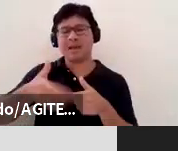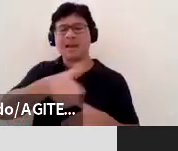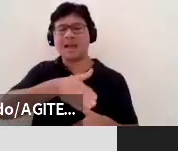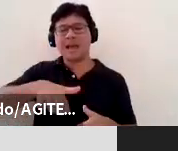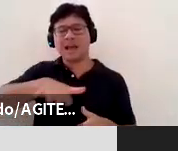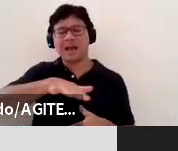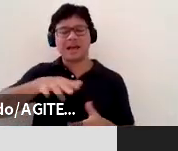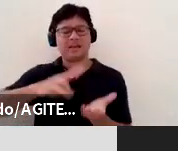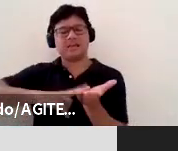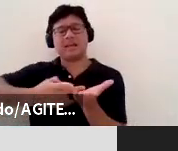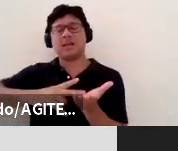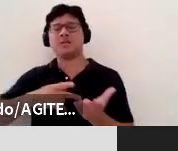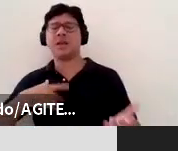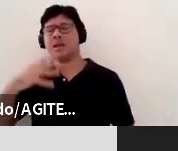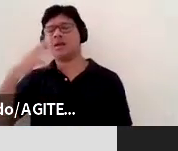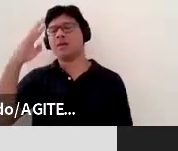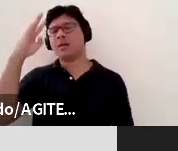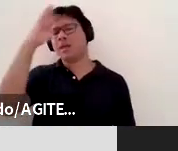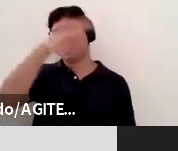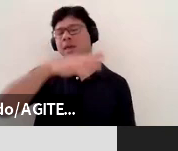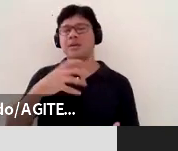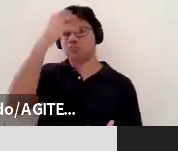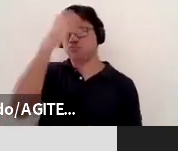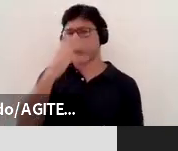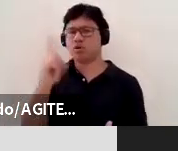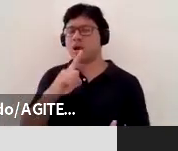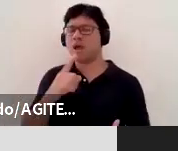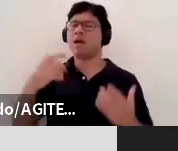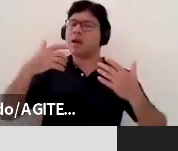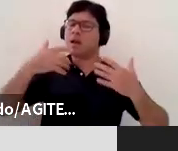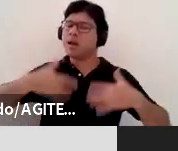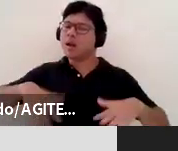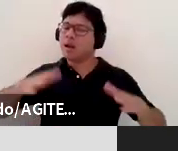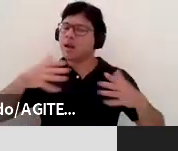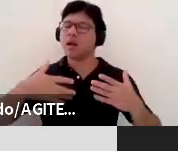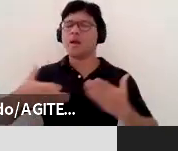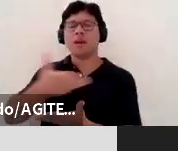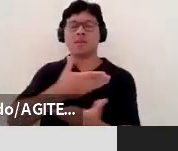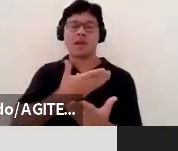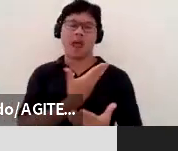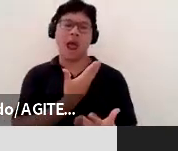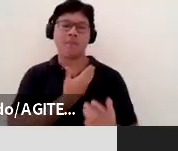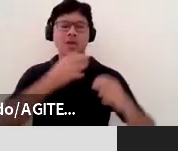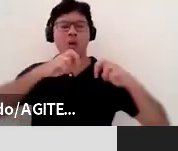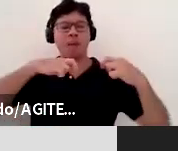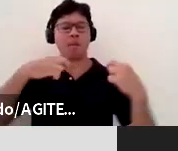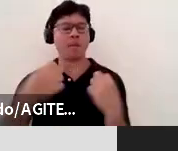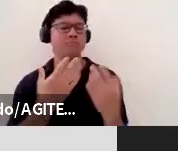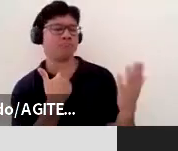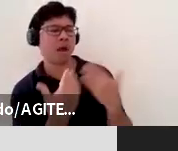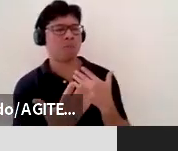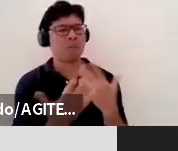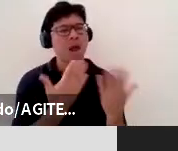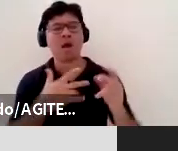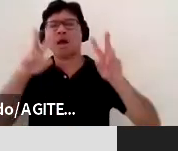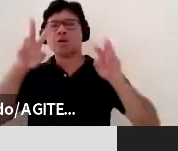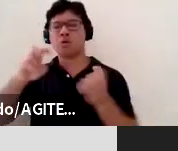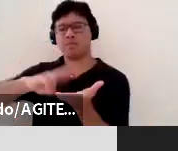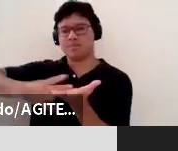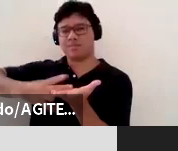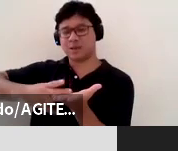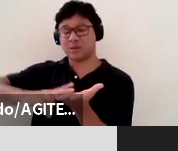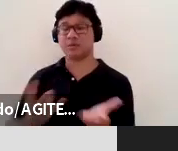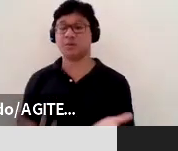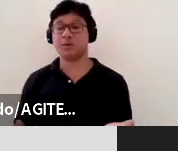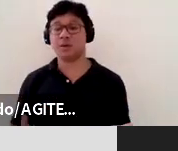muito descontraído e um clima muito entre amigos em volta de uma mesa conversando sobre tradução. Então, a